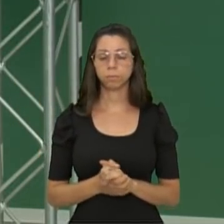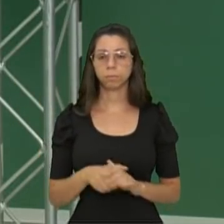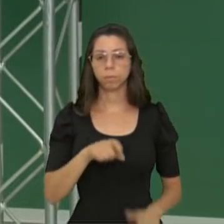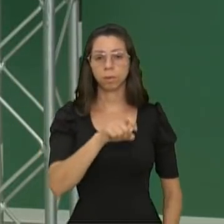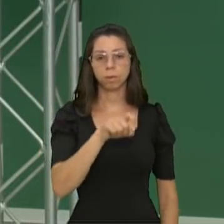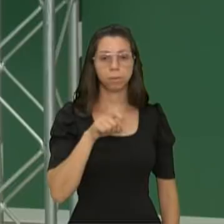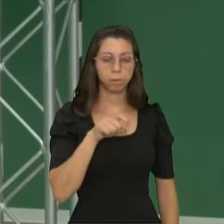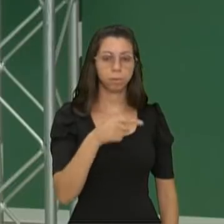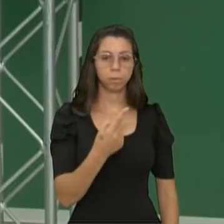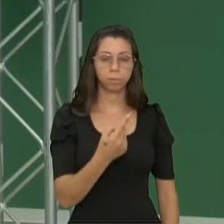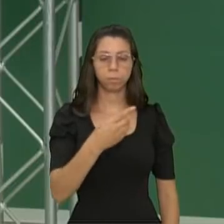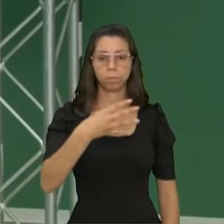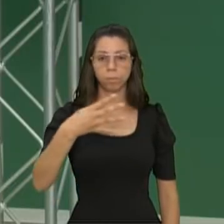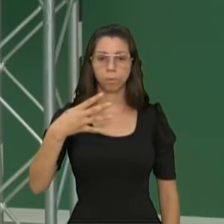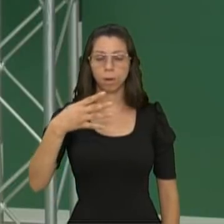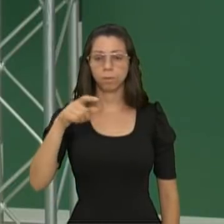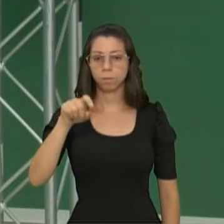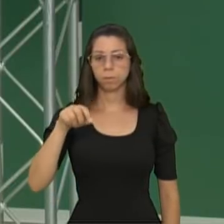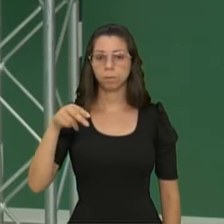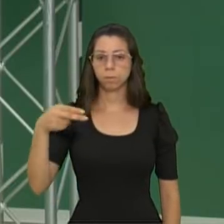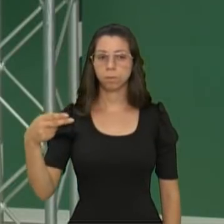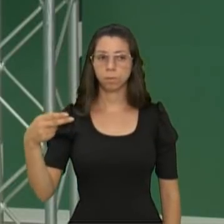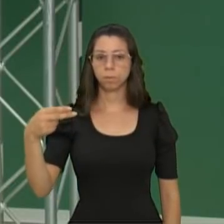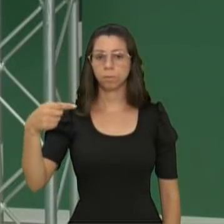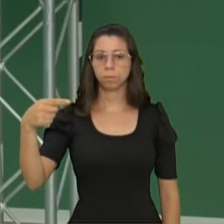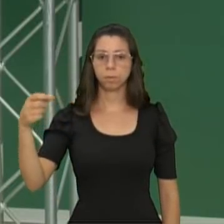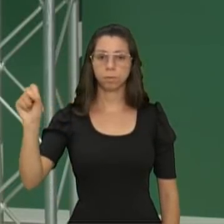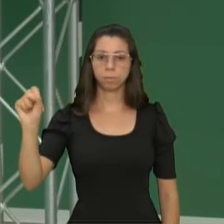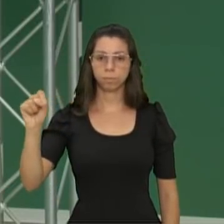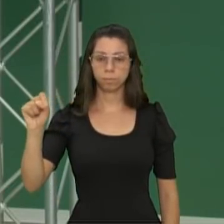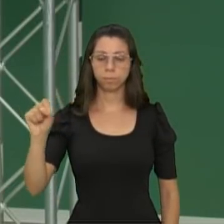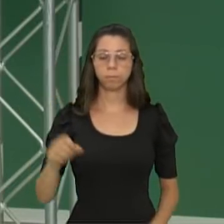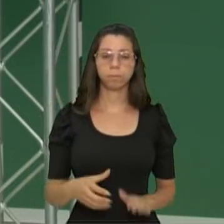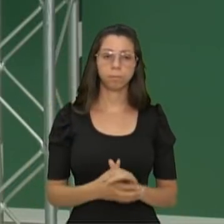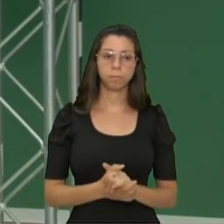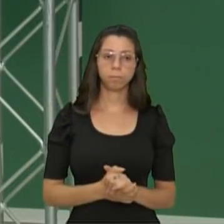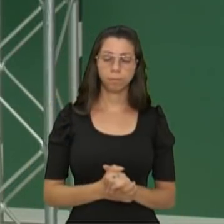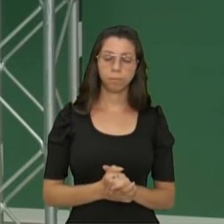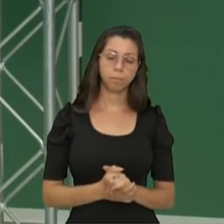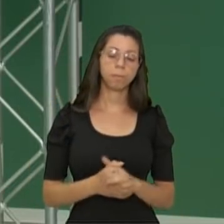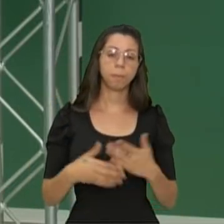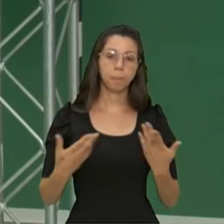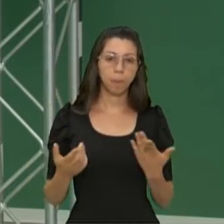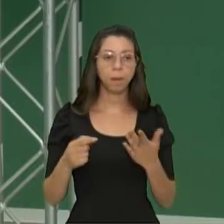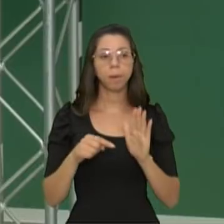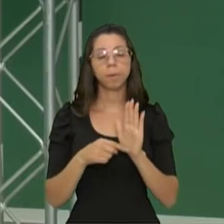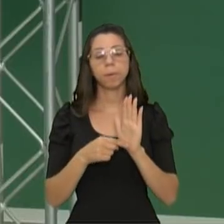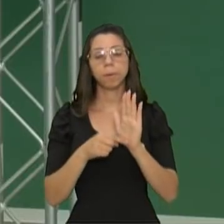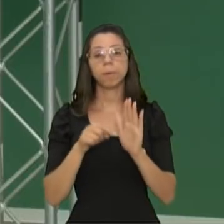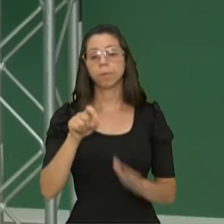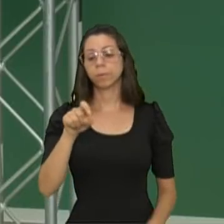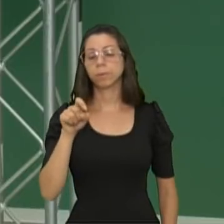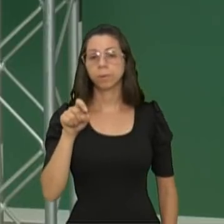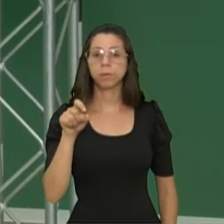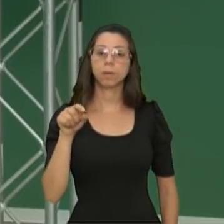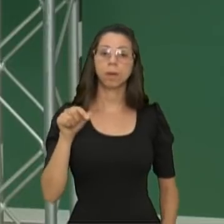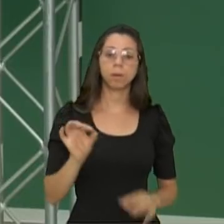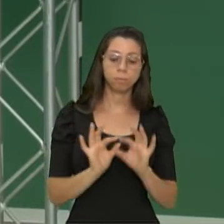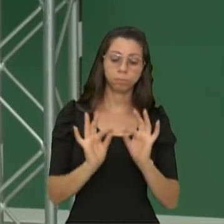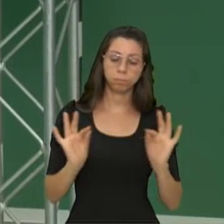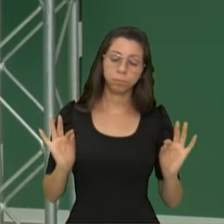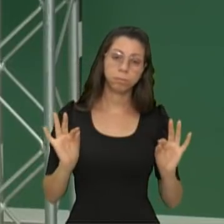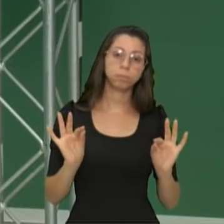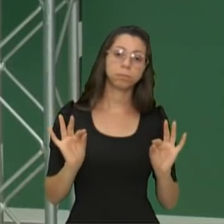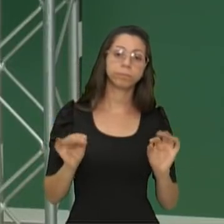4 e x2 igual a menos 8, eu tenho o x representando o comprimento. Se x representa comprimento,